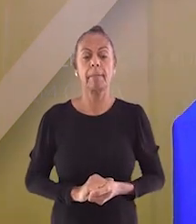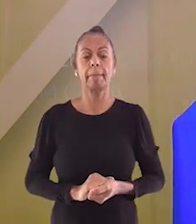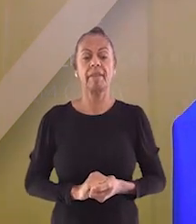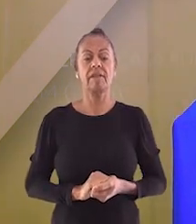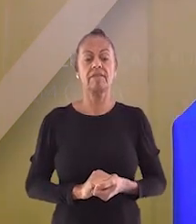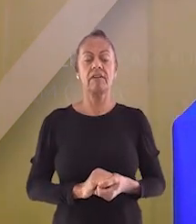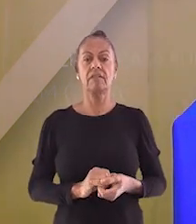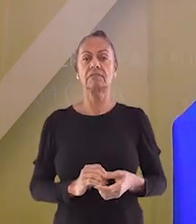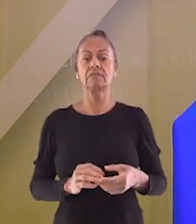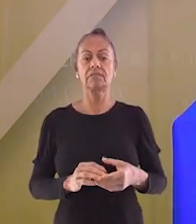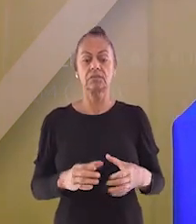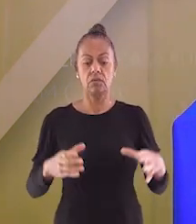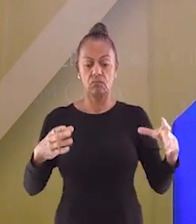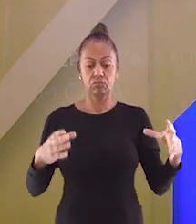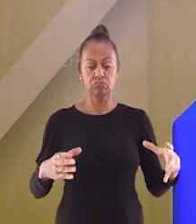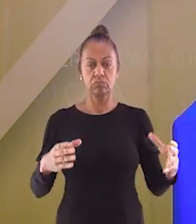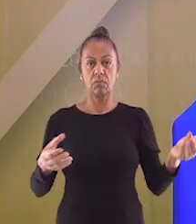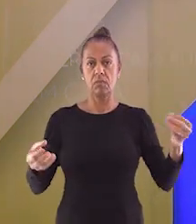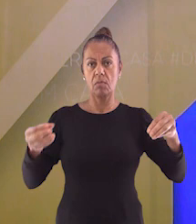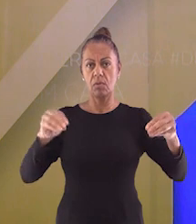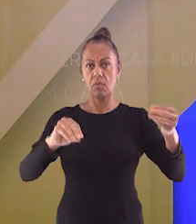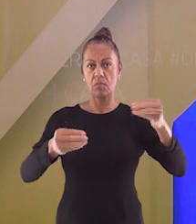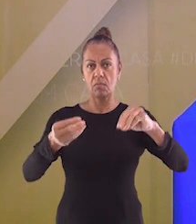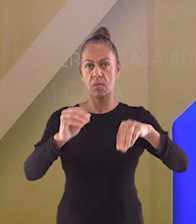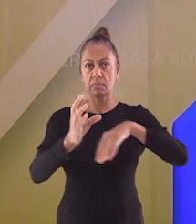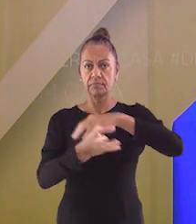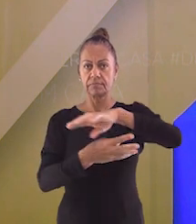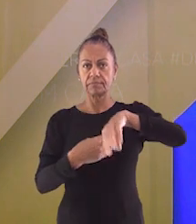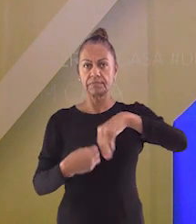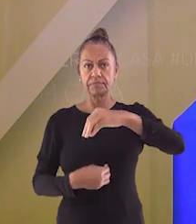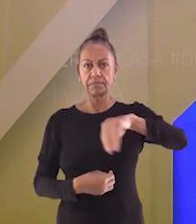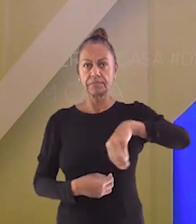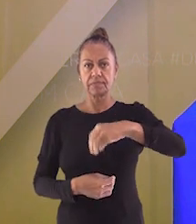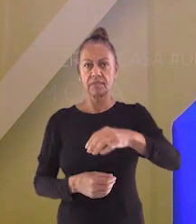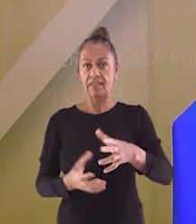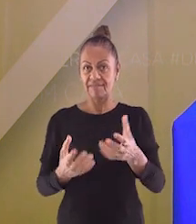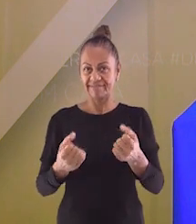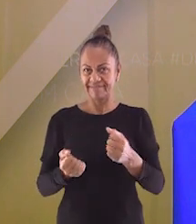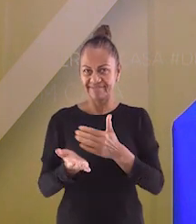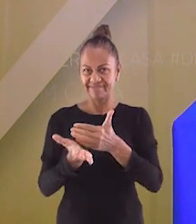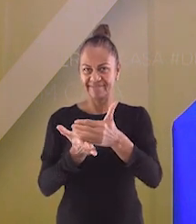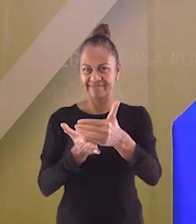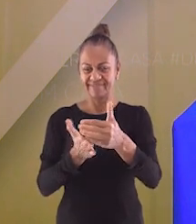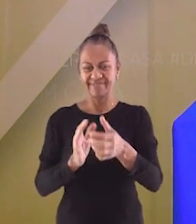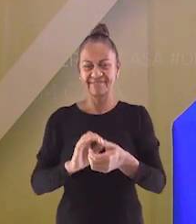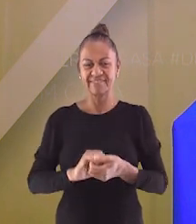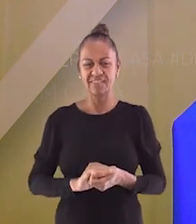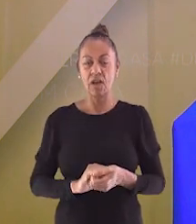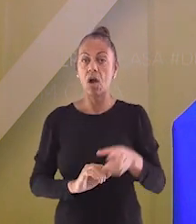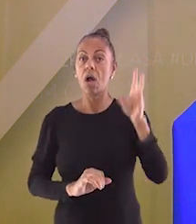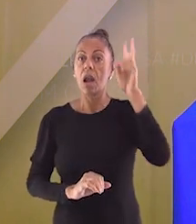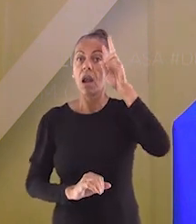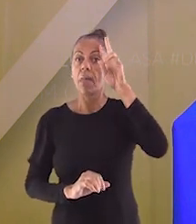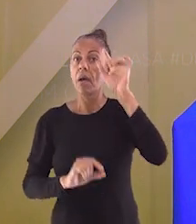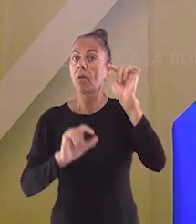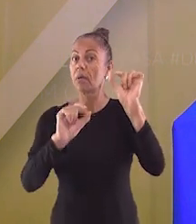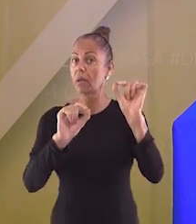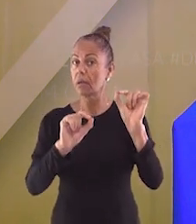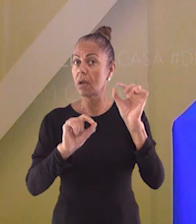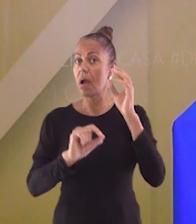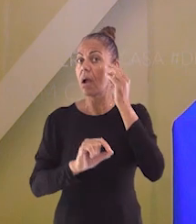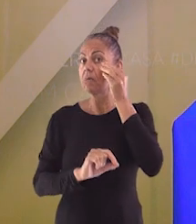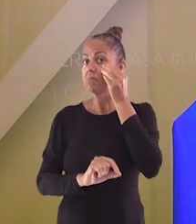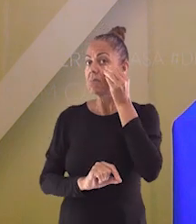A gente vai precisar derramar todos os ingredientes aqui e misturar. Vamos começar? Vamos. E lembrando que isso aqui